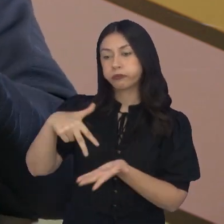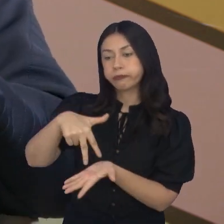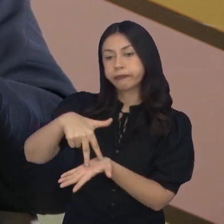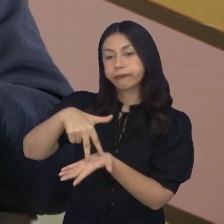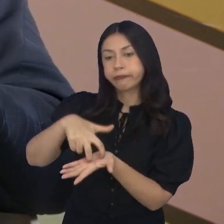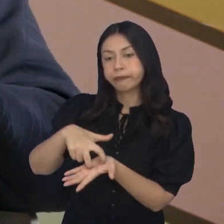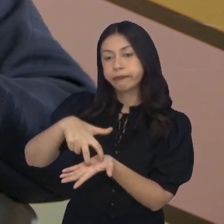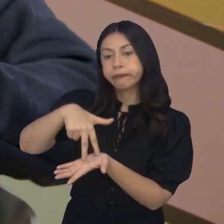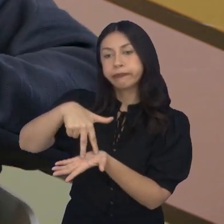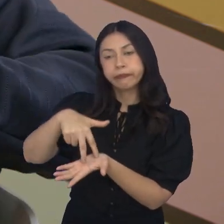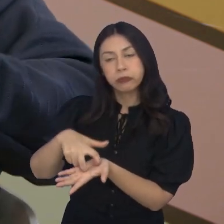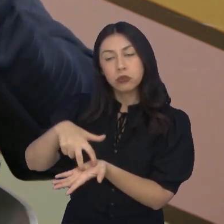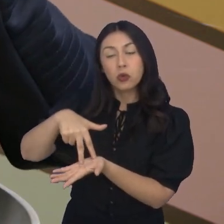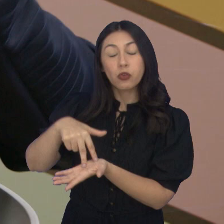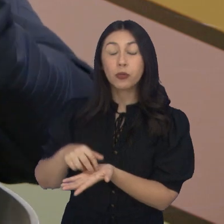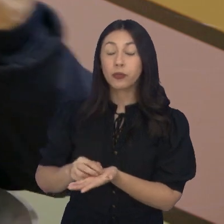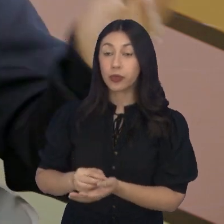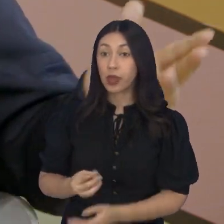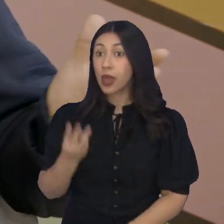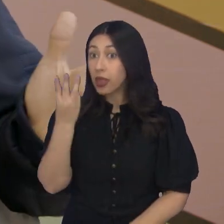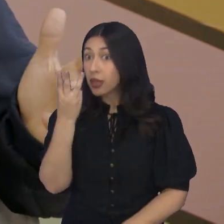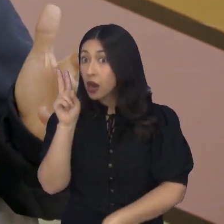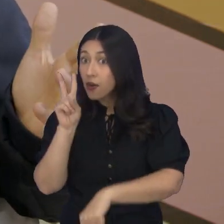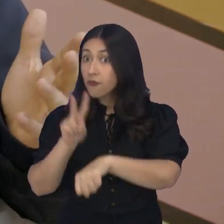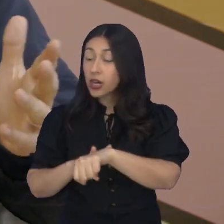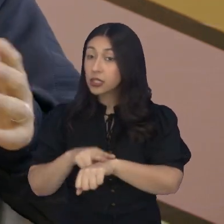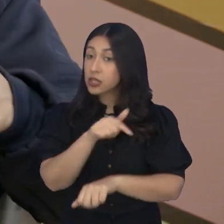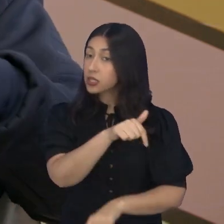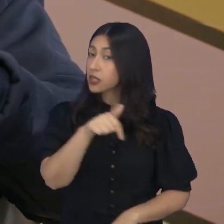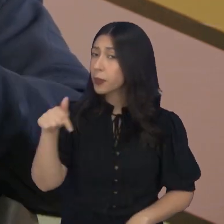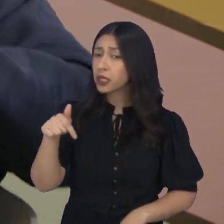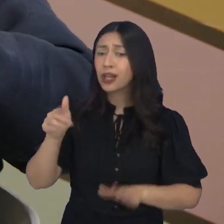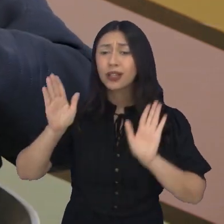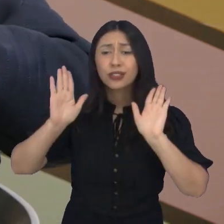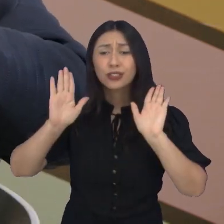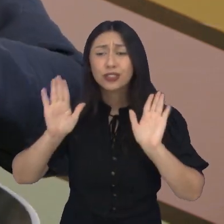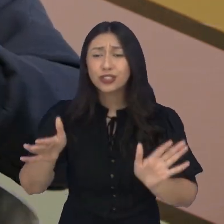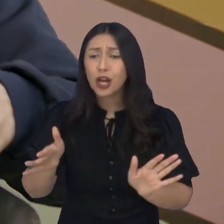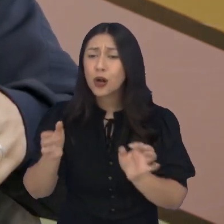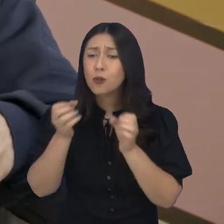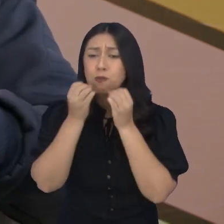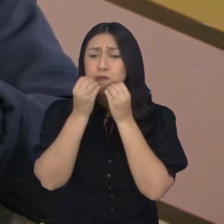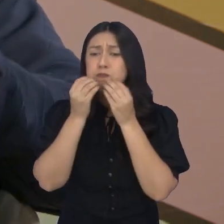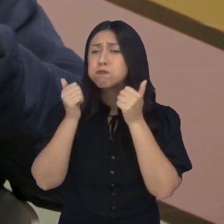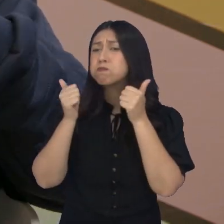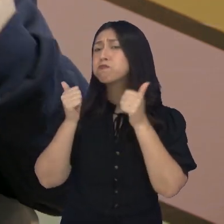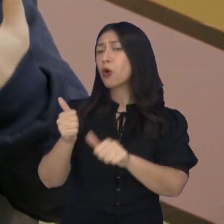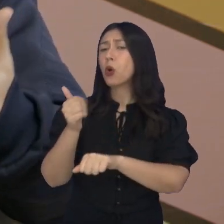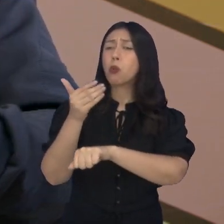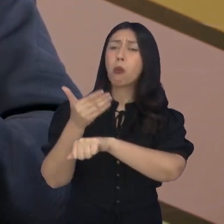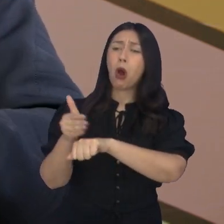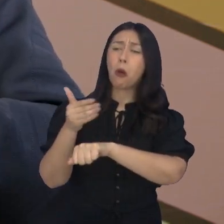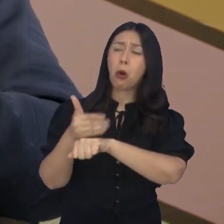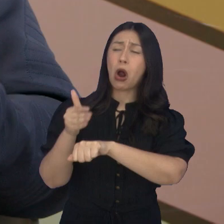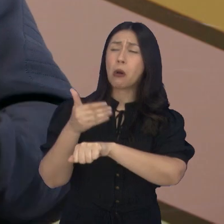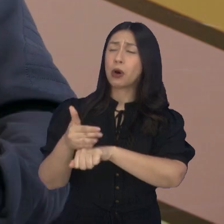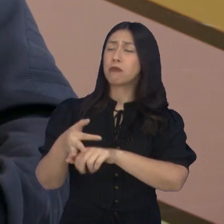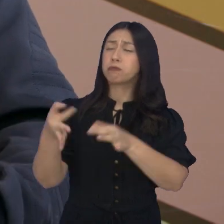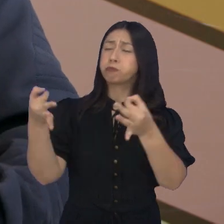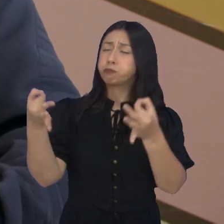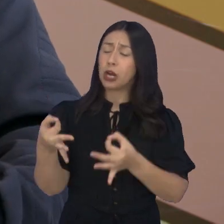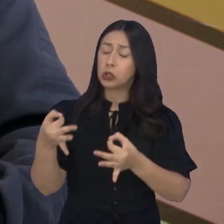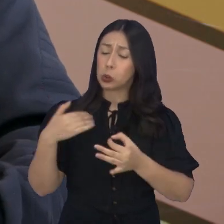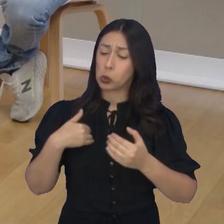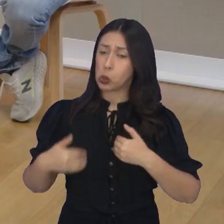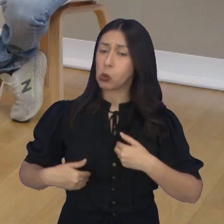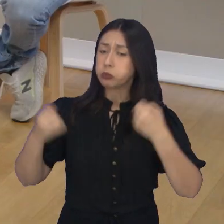você teoricamente... não é que você não precisa mais nada, mas você está com o treinamento completo, o teu corpo está sendo estimulado de várias